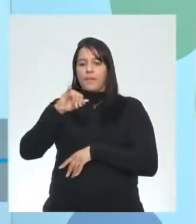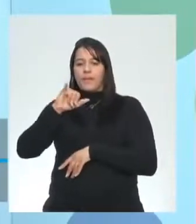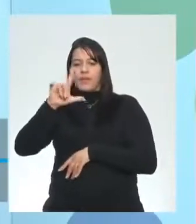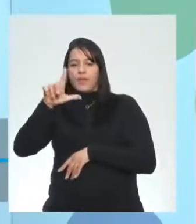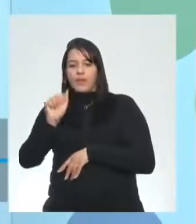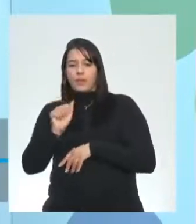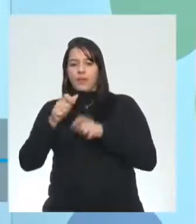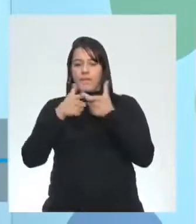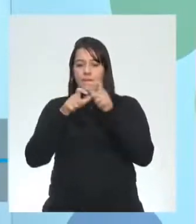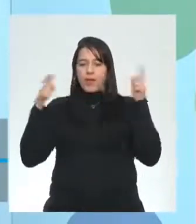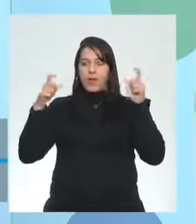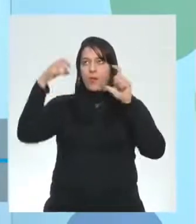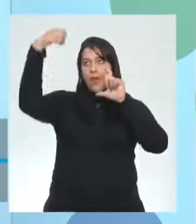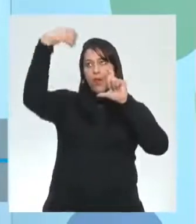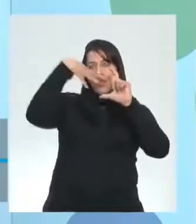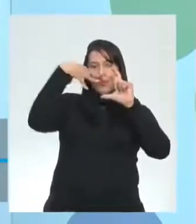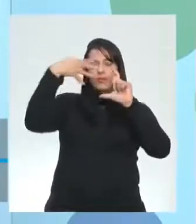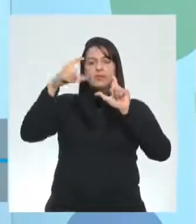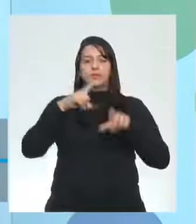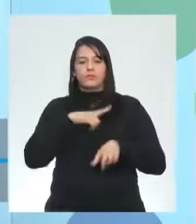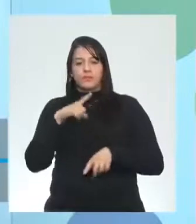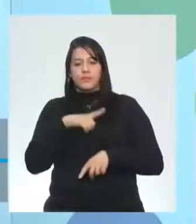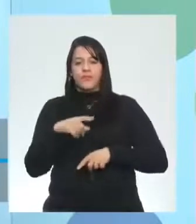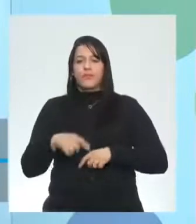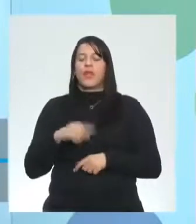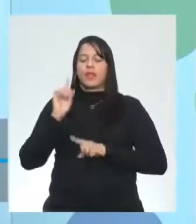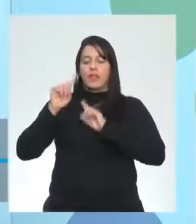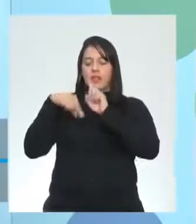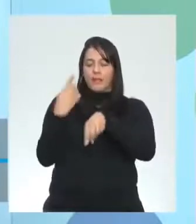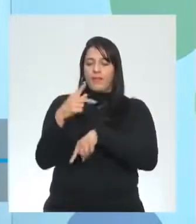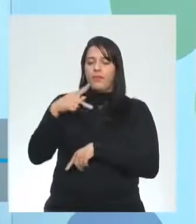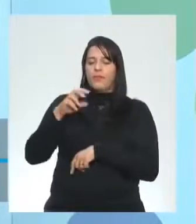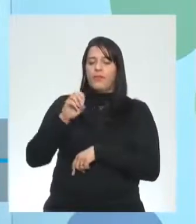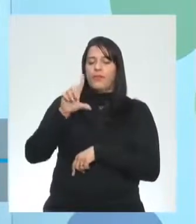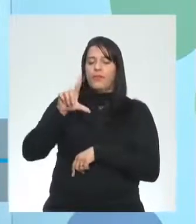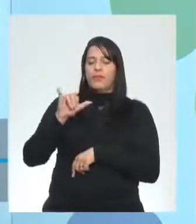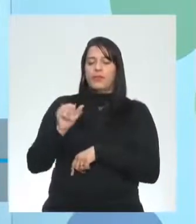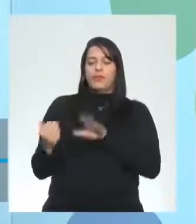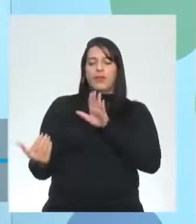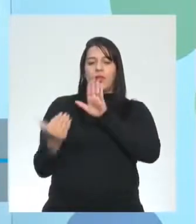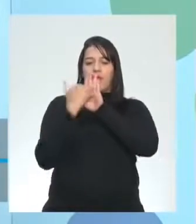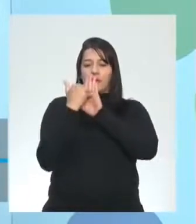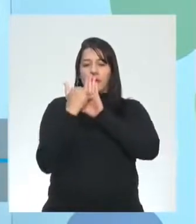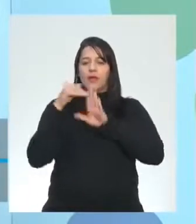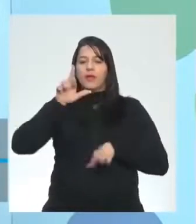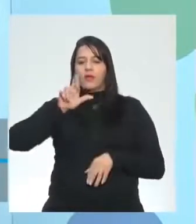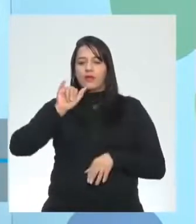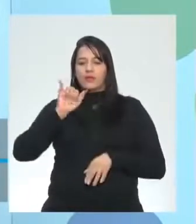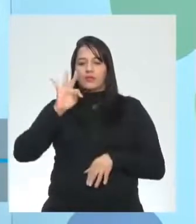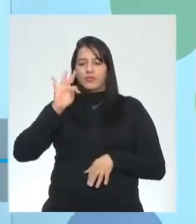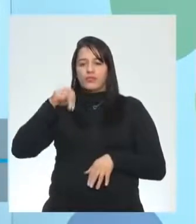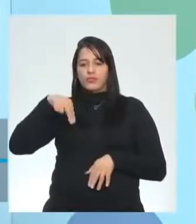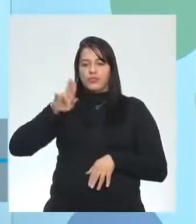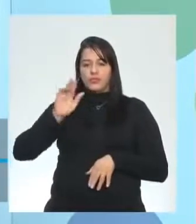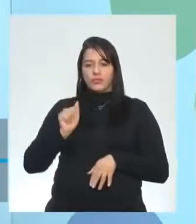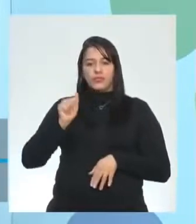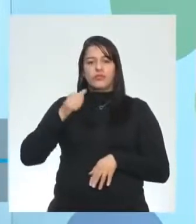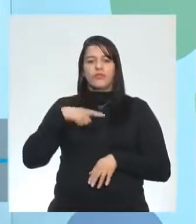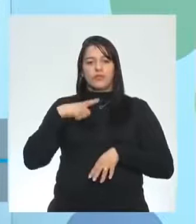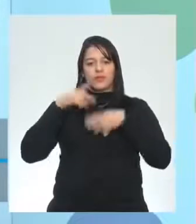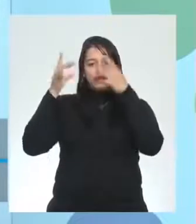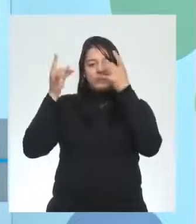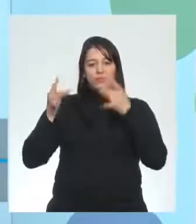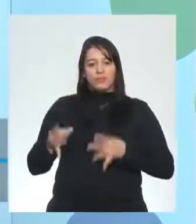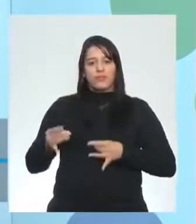maior a pupila, mais luz entra no olho. Passada a pupila, a imagem chega ao cristalino e é focada sobre a retina. Olha, legal, o professor Vinícius aqui já fez um detalhe para a